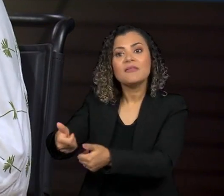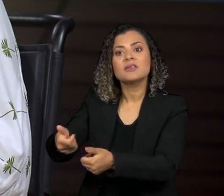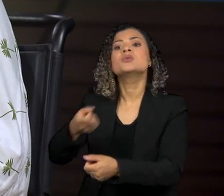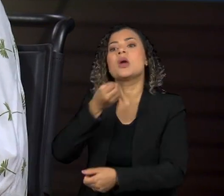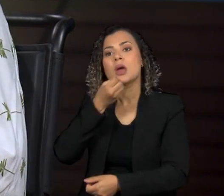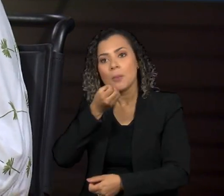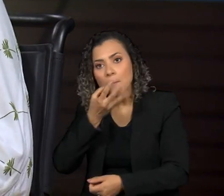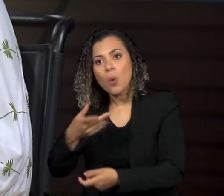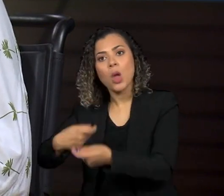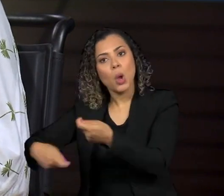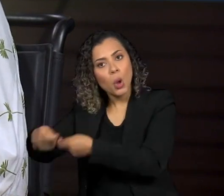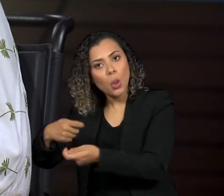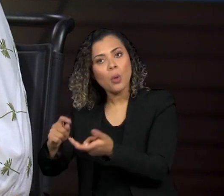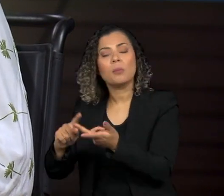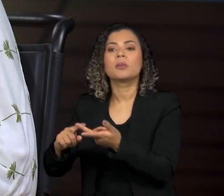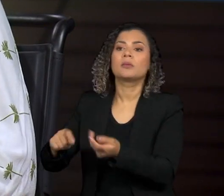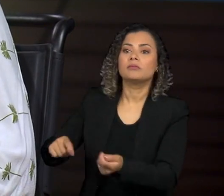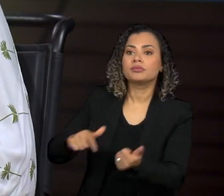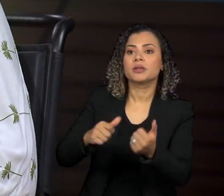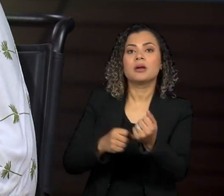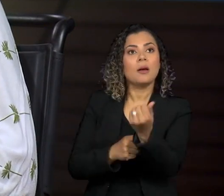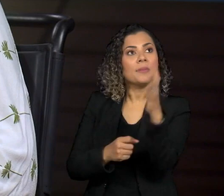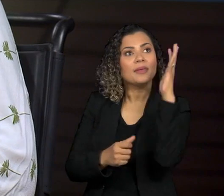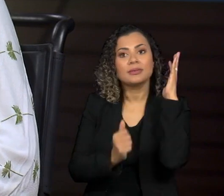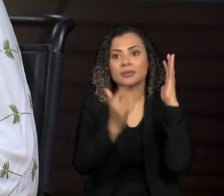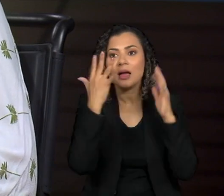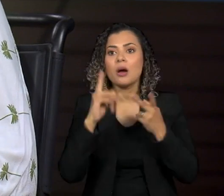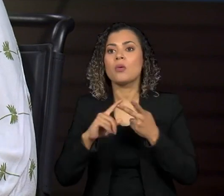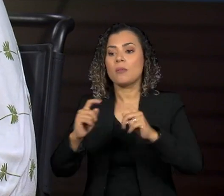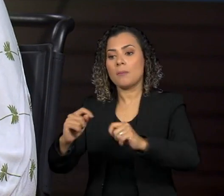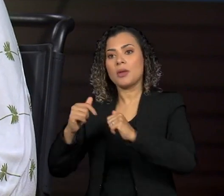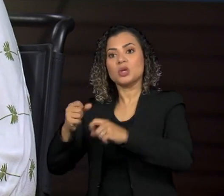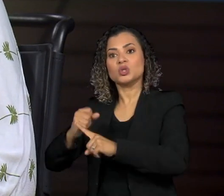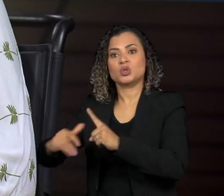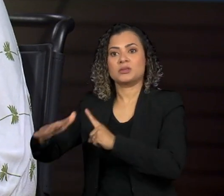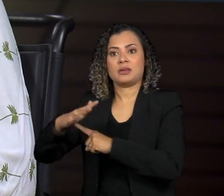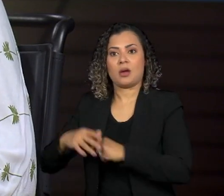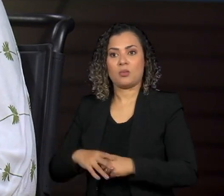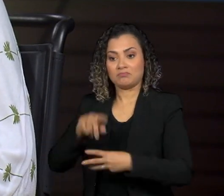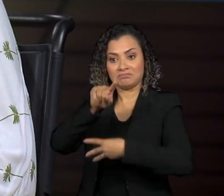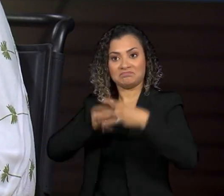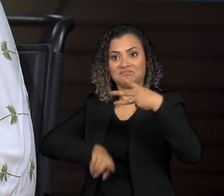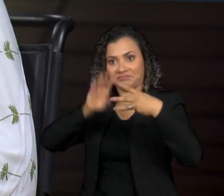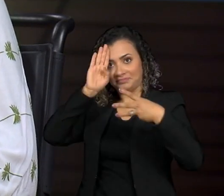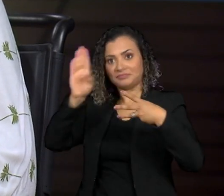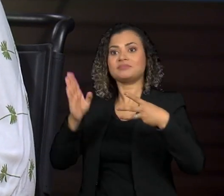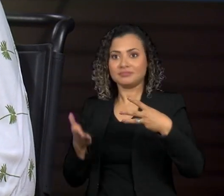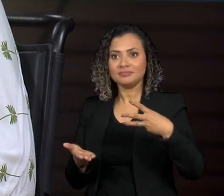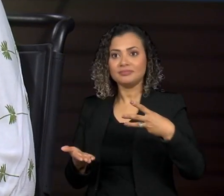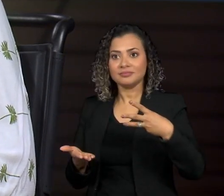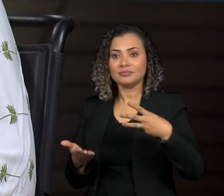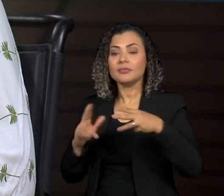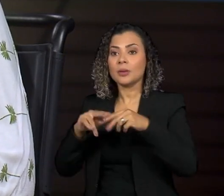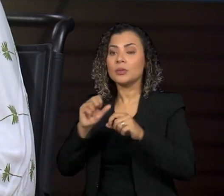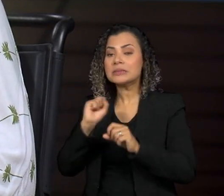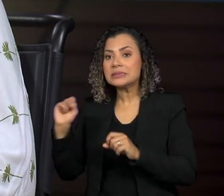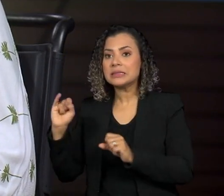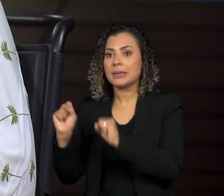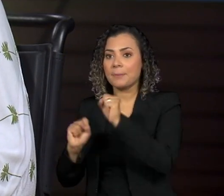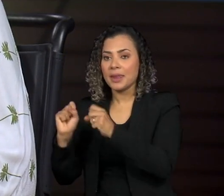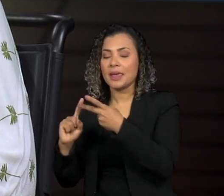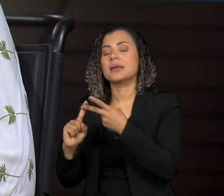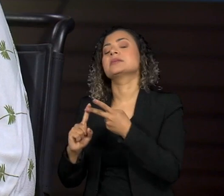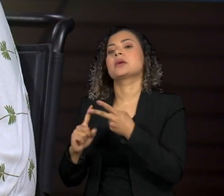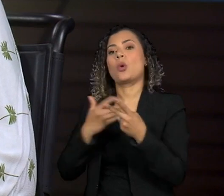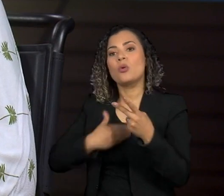econômicos, né, de ambiental e social, né? Eles não podem estar separados, né? Acho que quando as empresas e a sociedade perceber isso, e os governos,